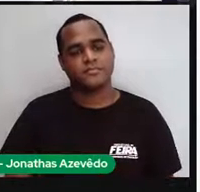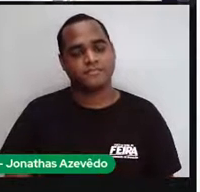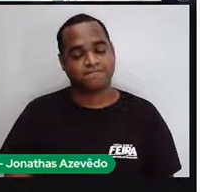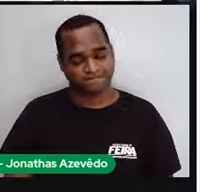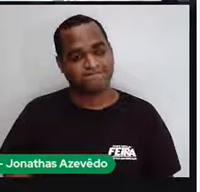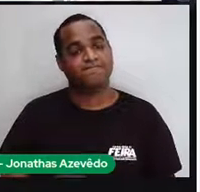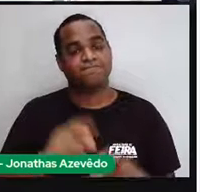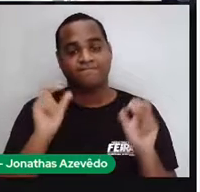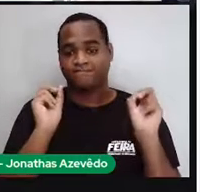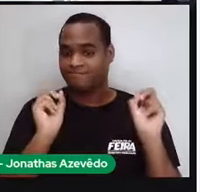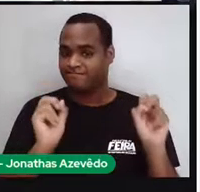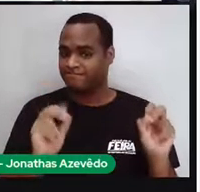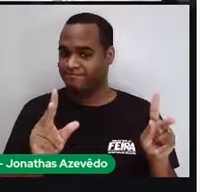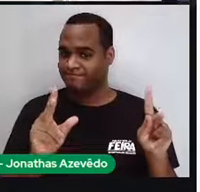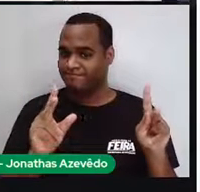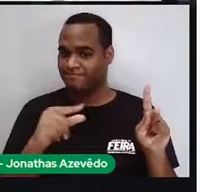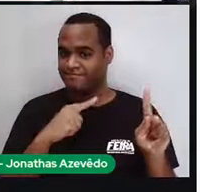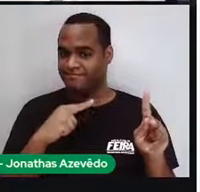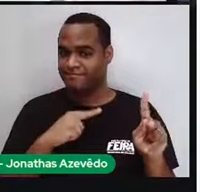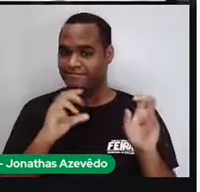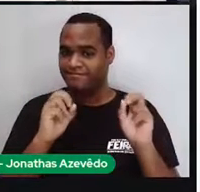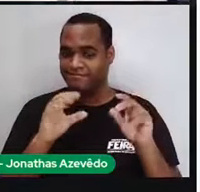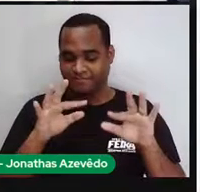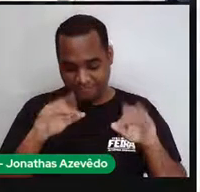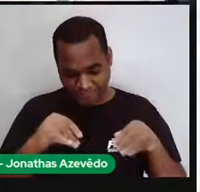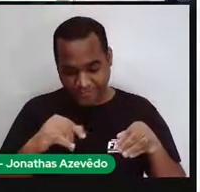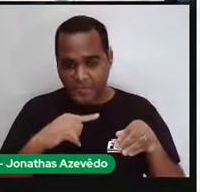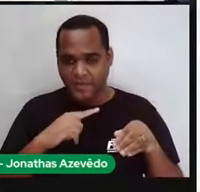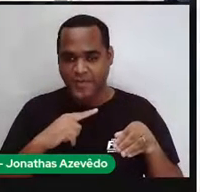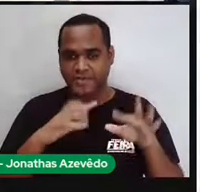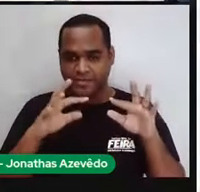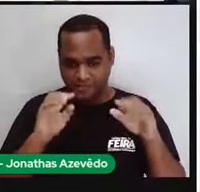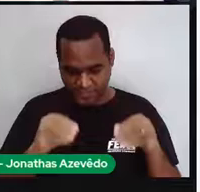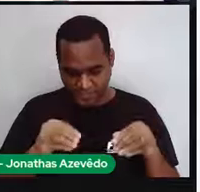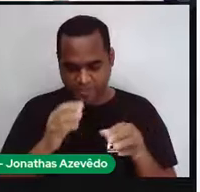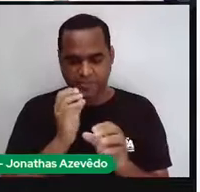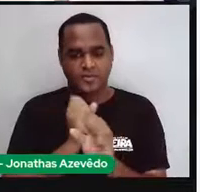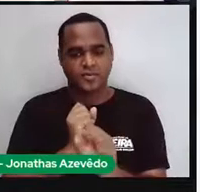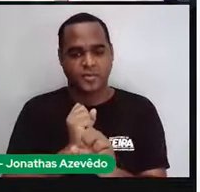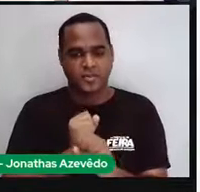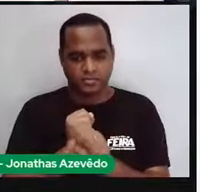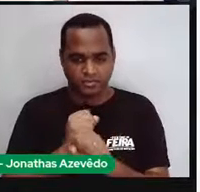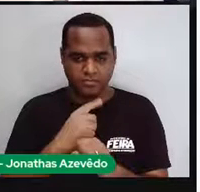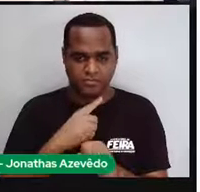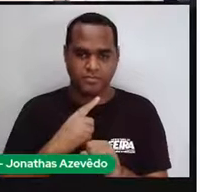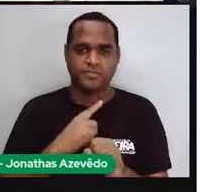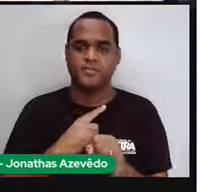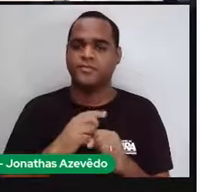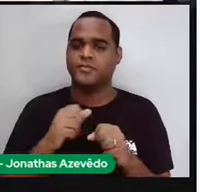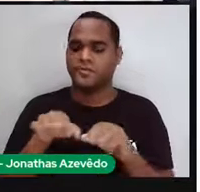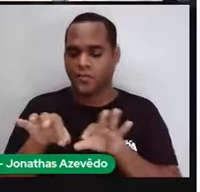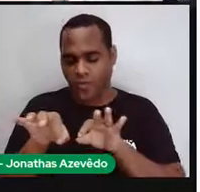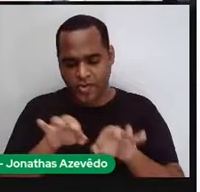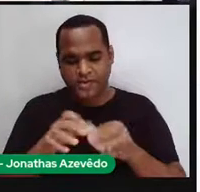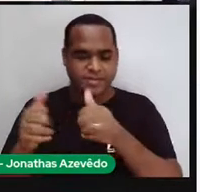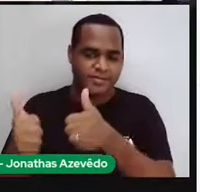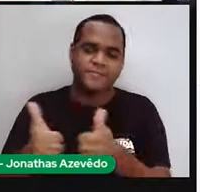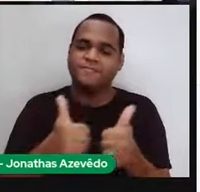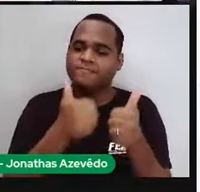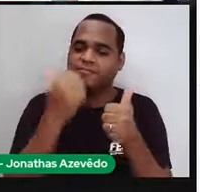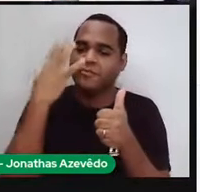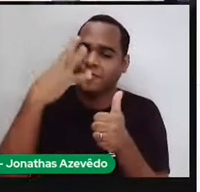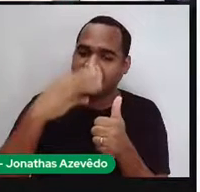e Prontinho o final tem quantos no total E aí eu vou organizar isso aqui eu vou arrumar isso